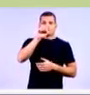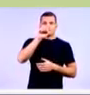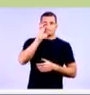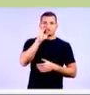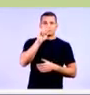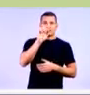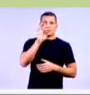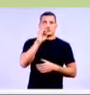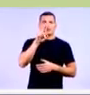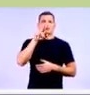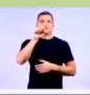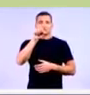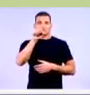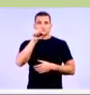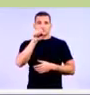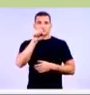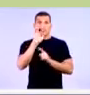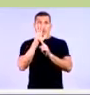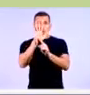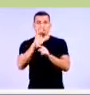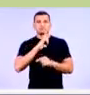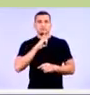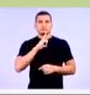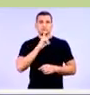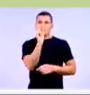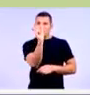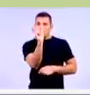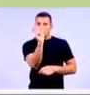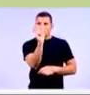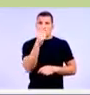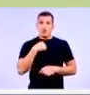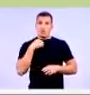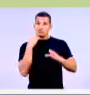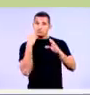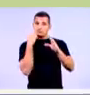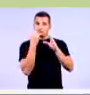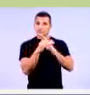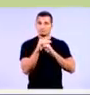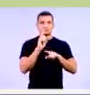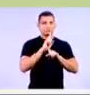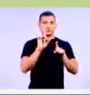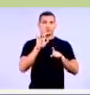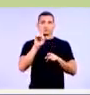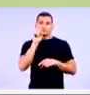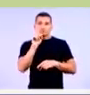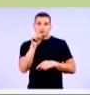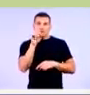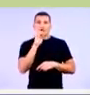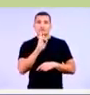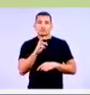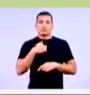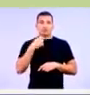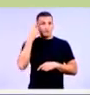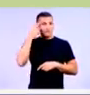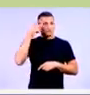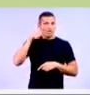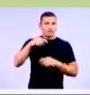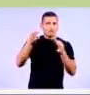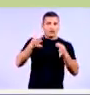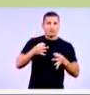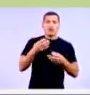pra gente, né? Eu não enviei, eu apenas cliquei na resposta que eu acho correto. E como é que eu faço para